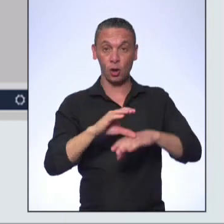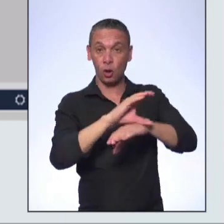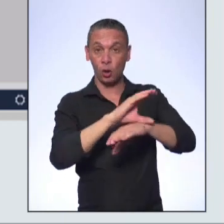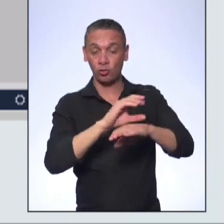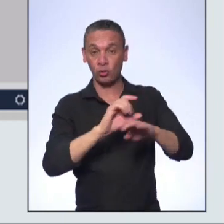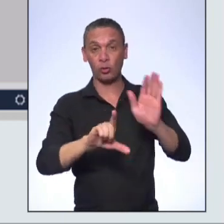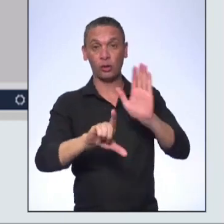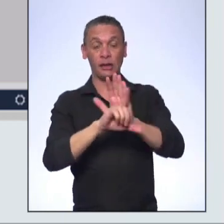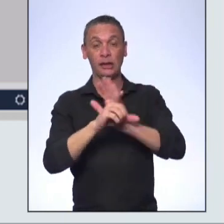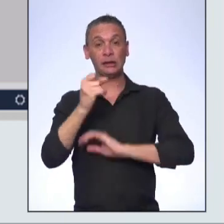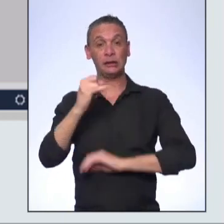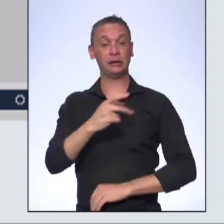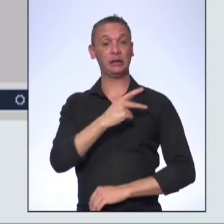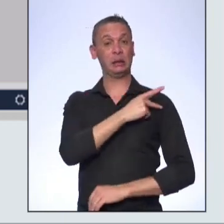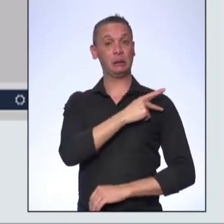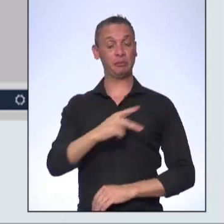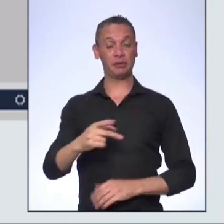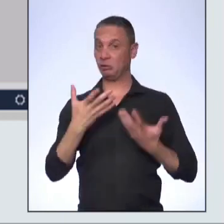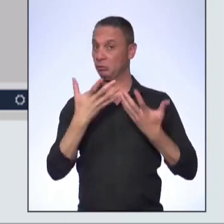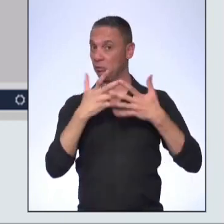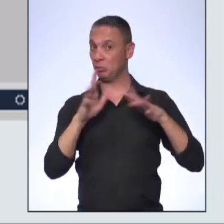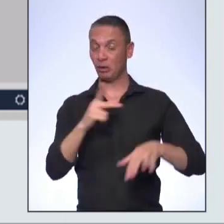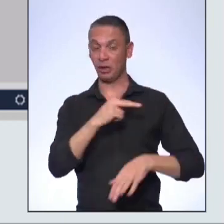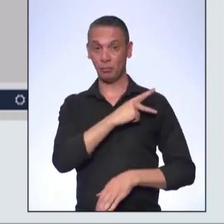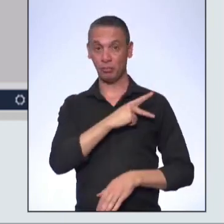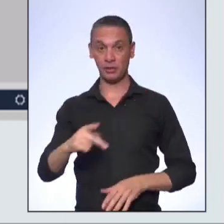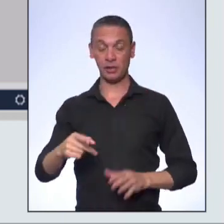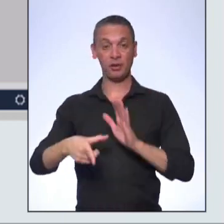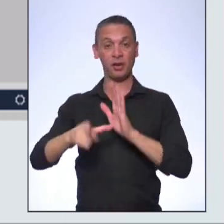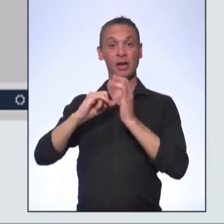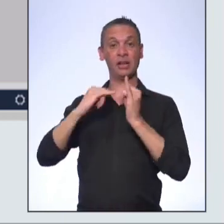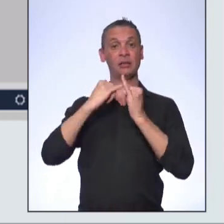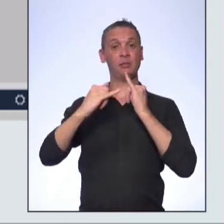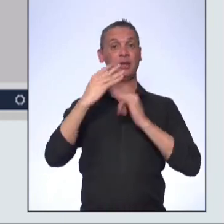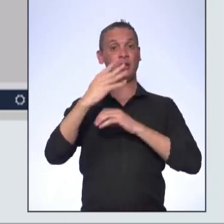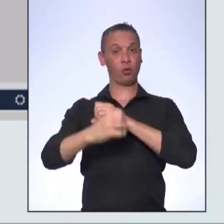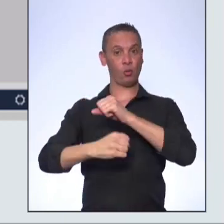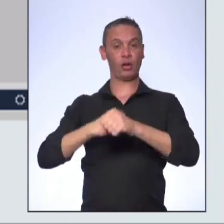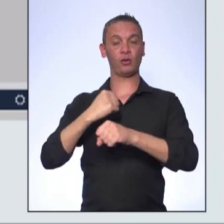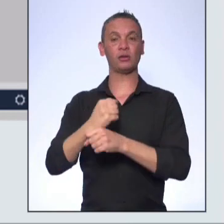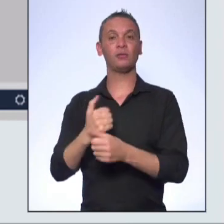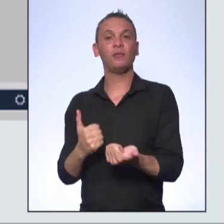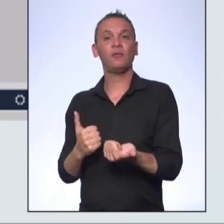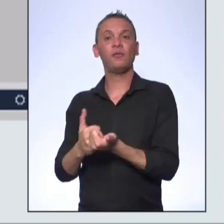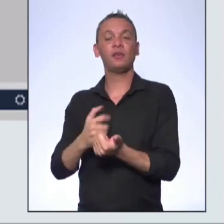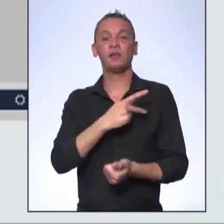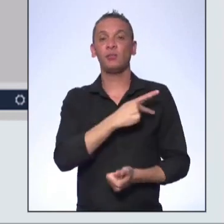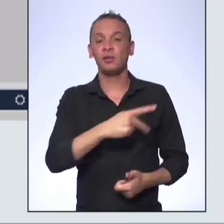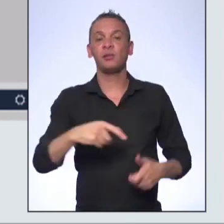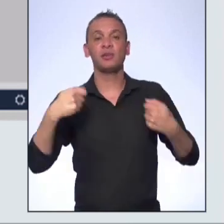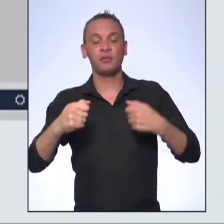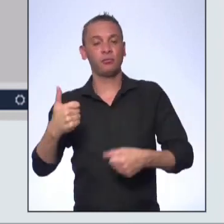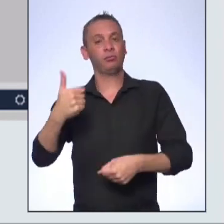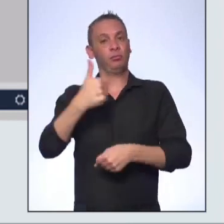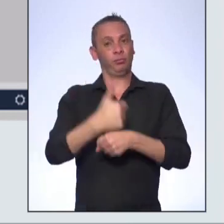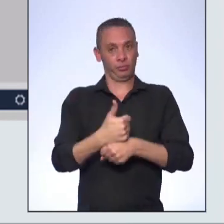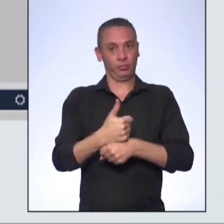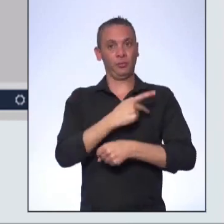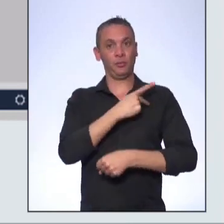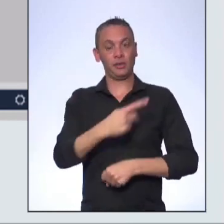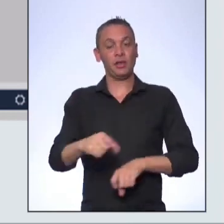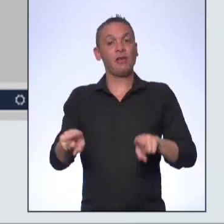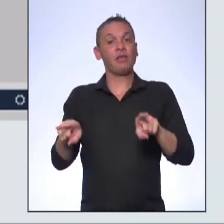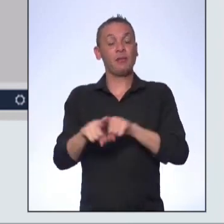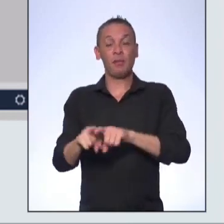caso o presidente deixasse o cargo antes da metade de 4 anos, o vice-presidente deveria assumir a presidência